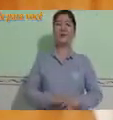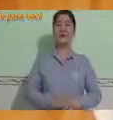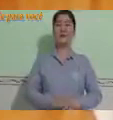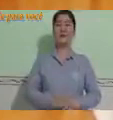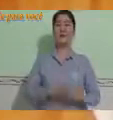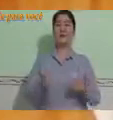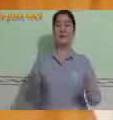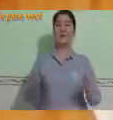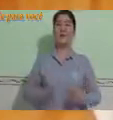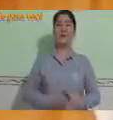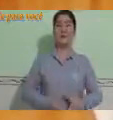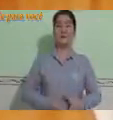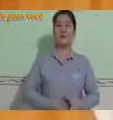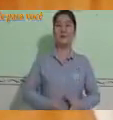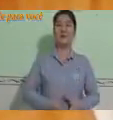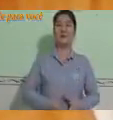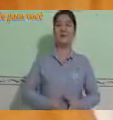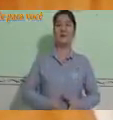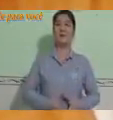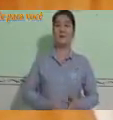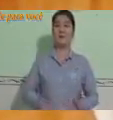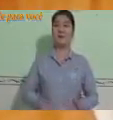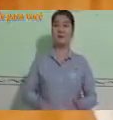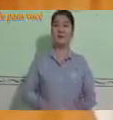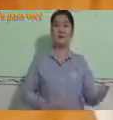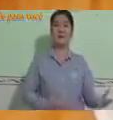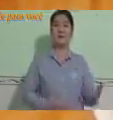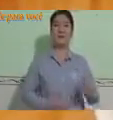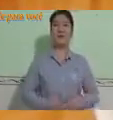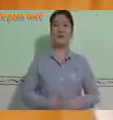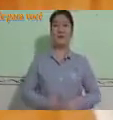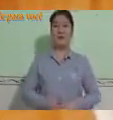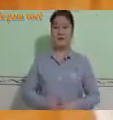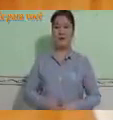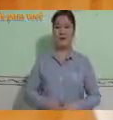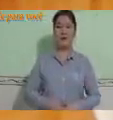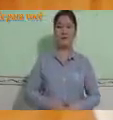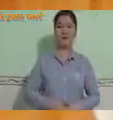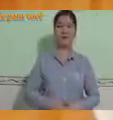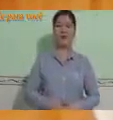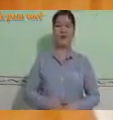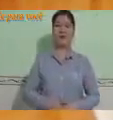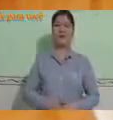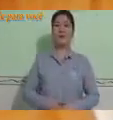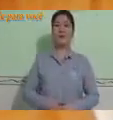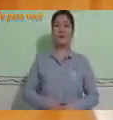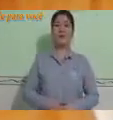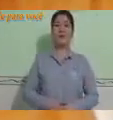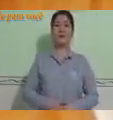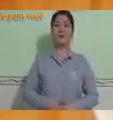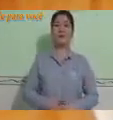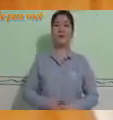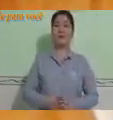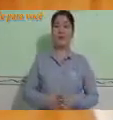EMFOLHAS 221 MG OVAS. 73 mg, já que os alimentos contêm